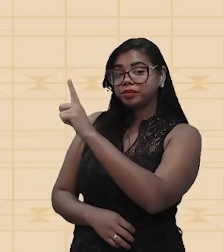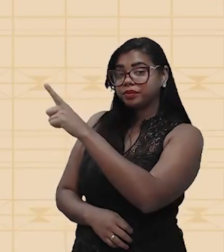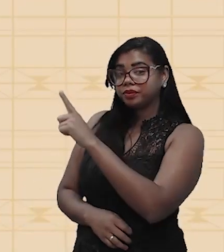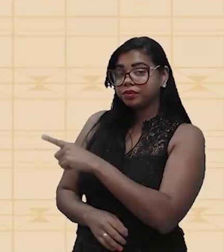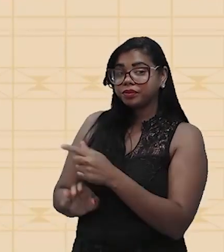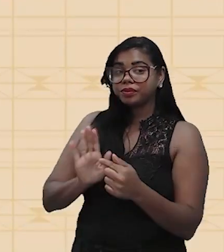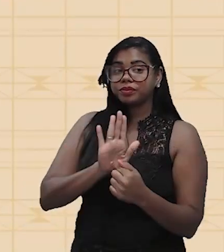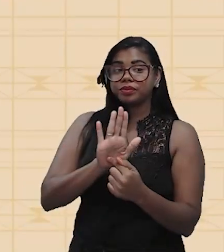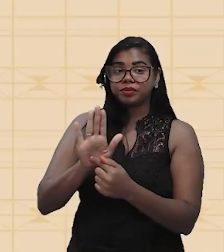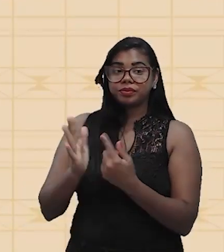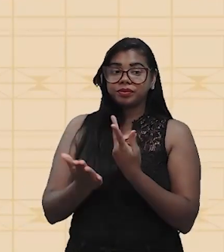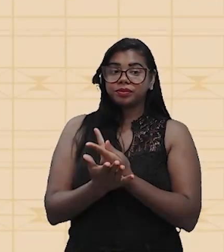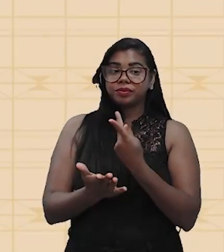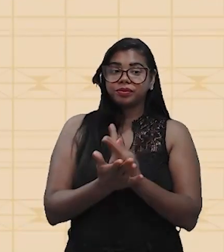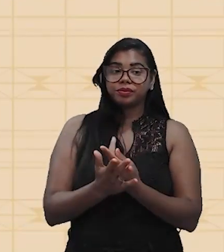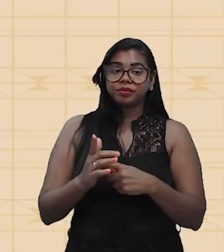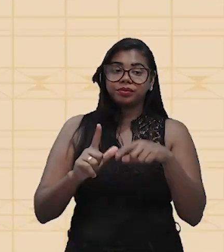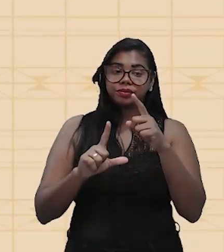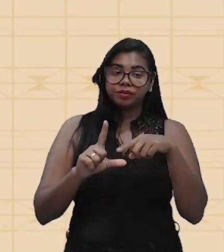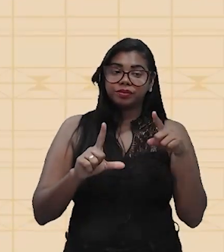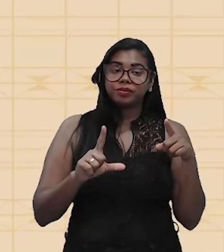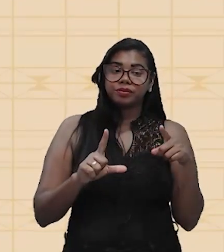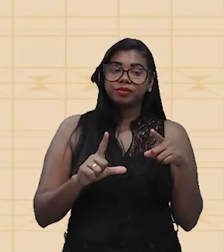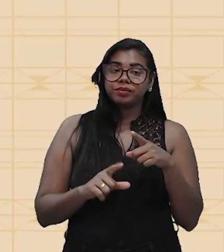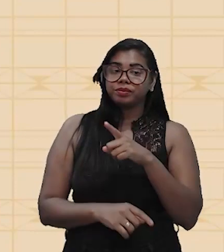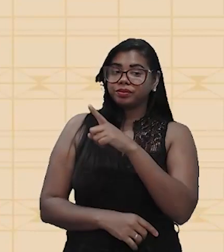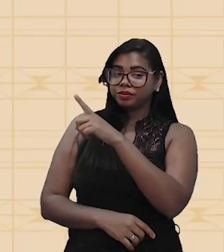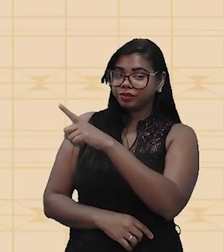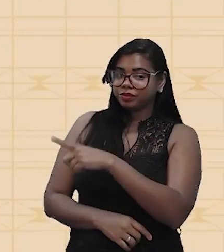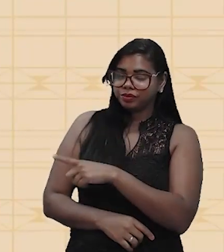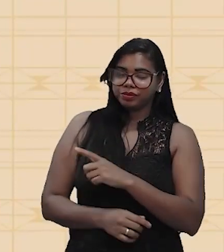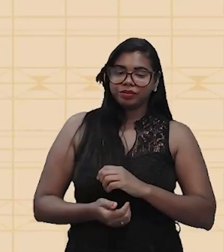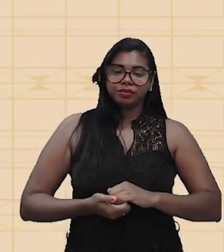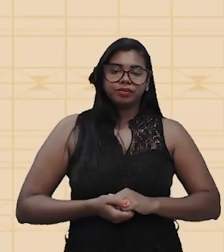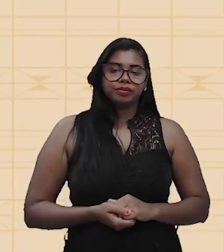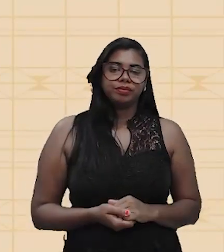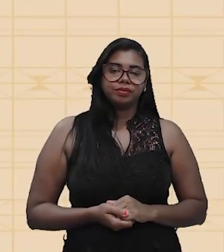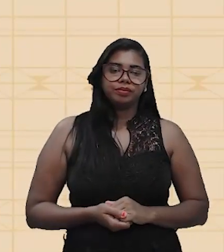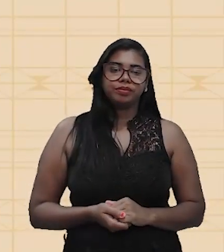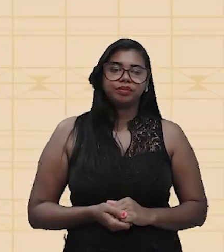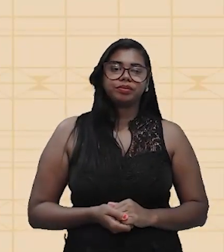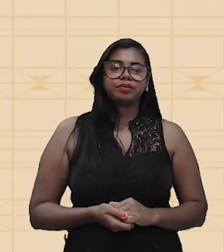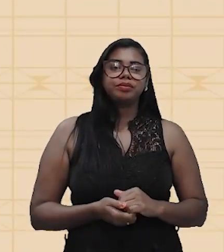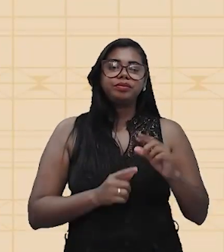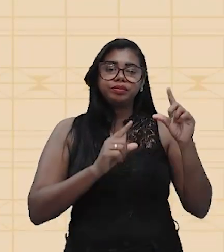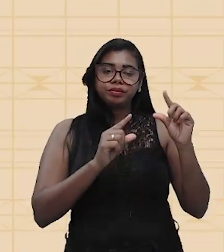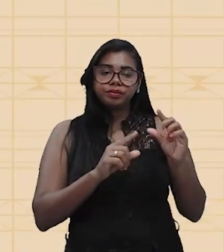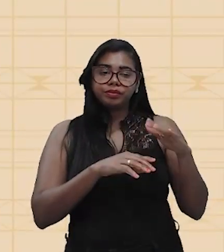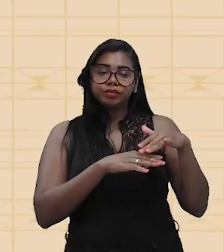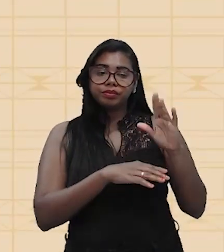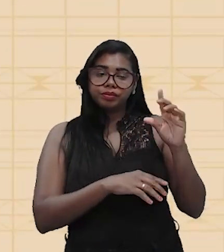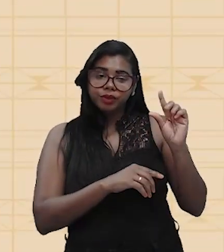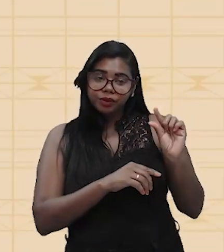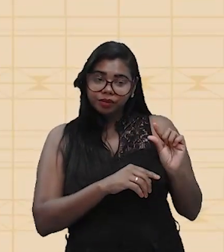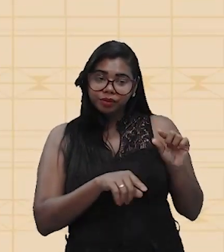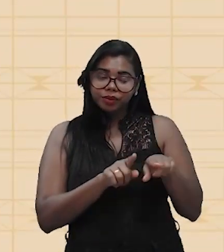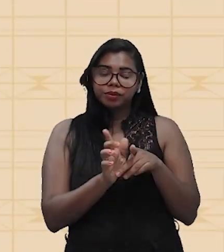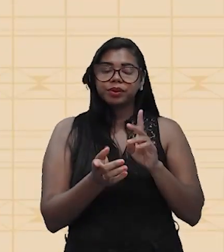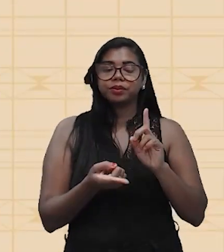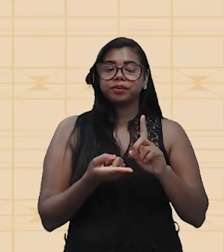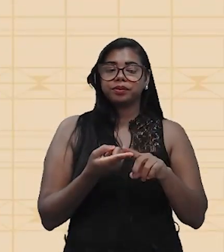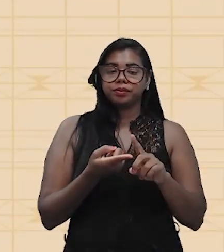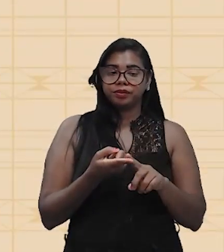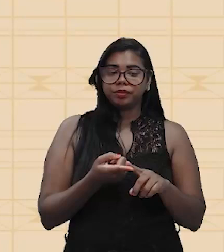taxa de erro. Lembrando que nós estamos lidando com um componente muito pequeno e que ele pode ter um valor um pouquinho a mais ou um pouquinho a menos, mas para que ele